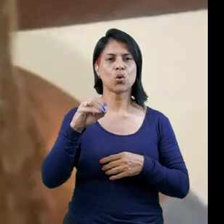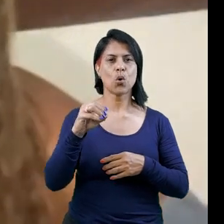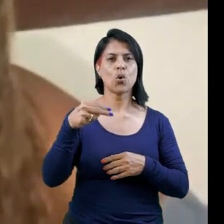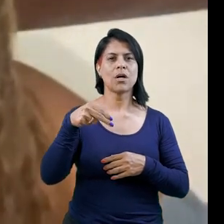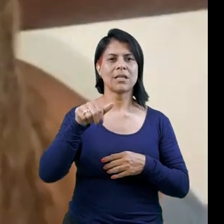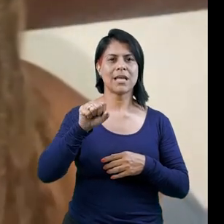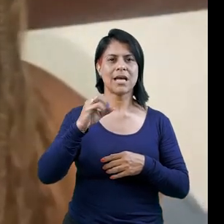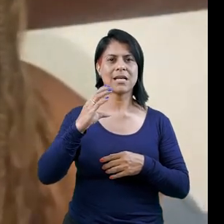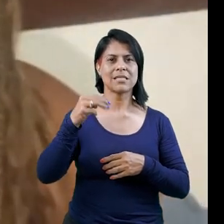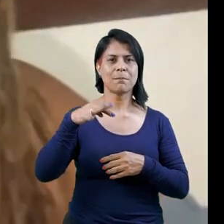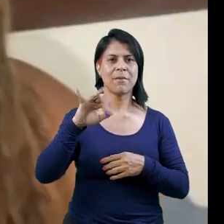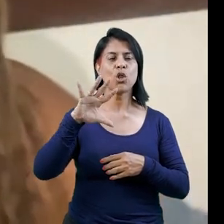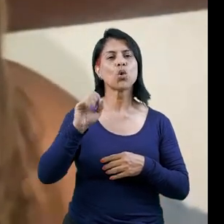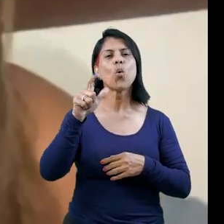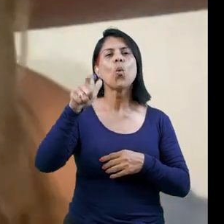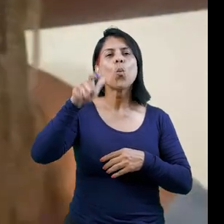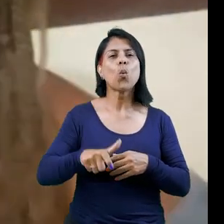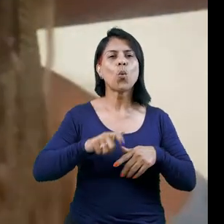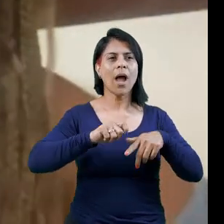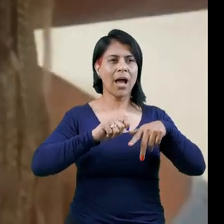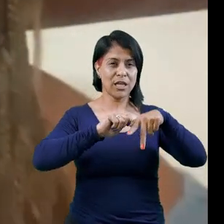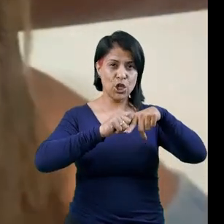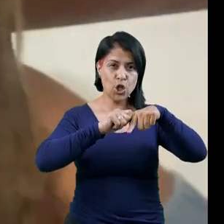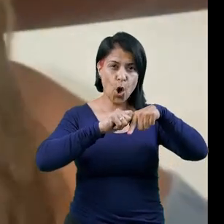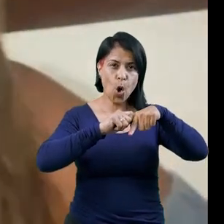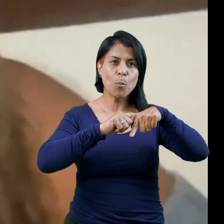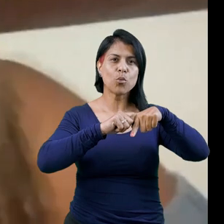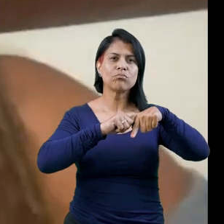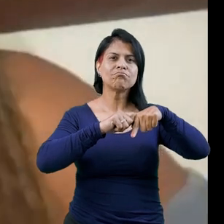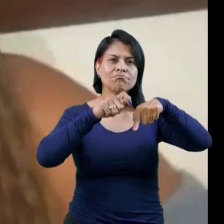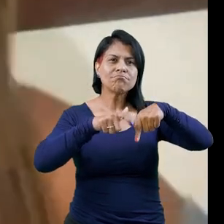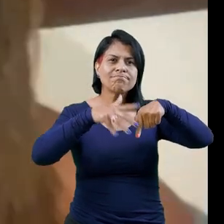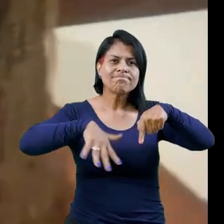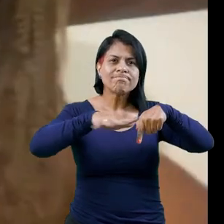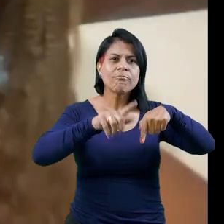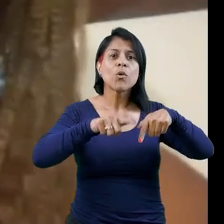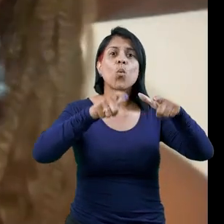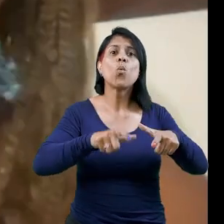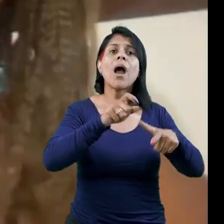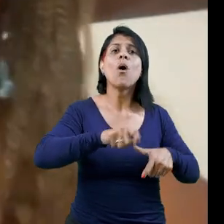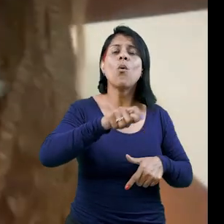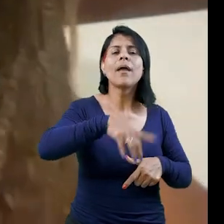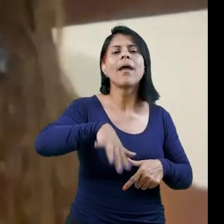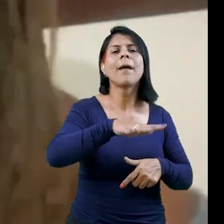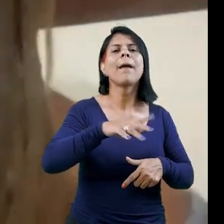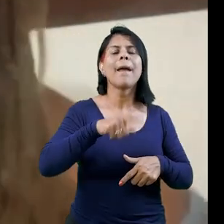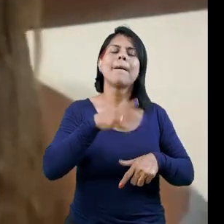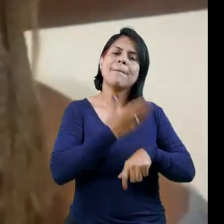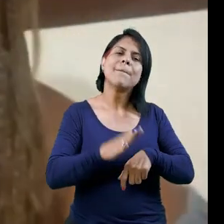um lugar onde a liberdade é praticada e os laços éticos e ancestrais